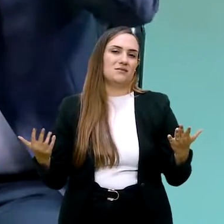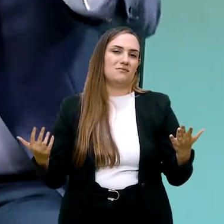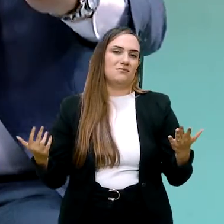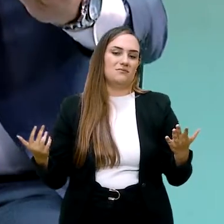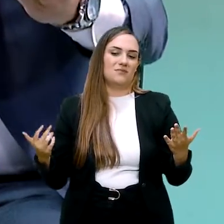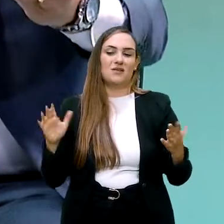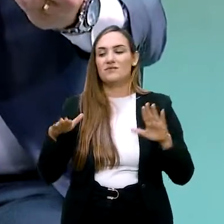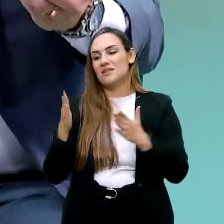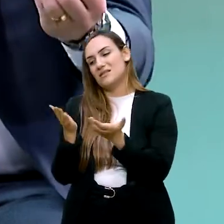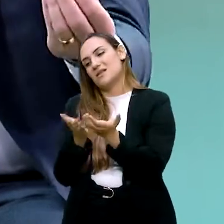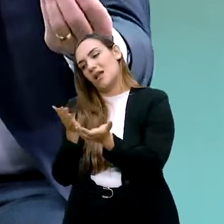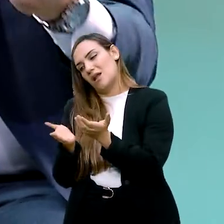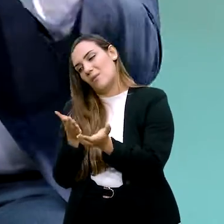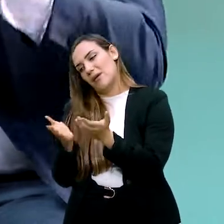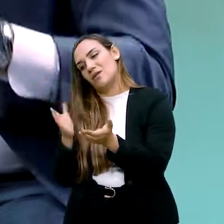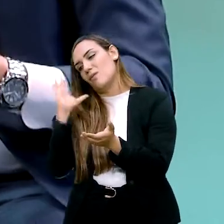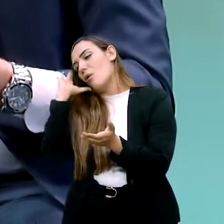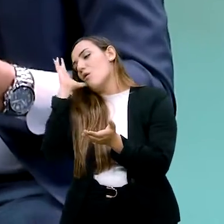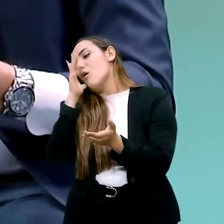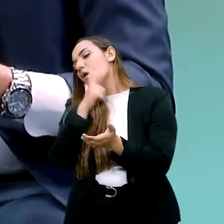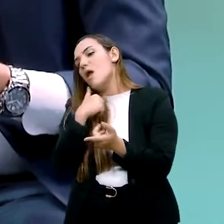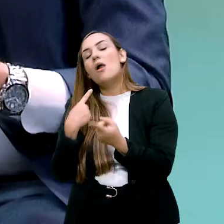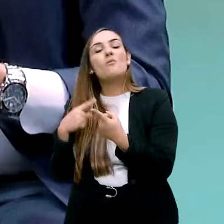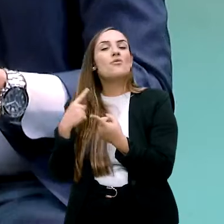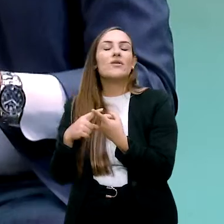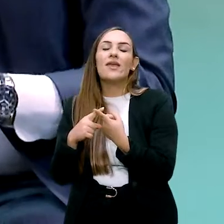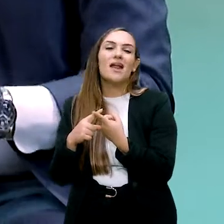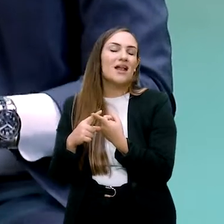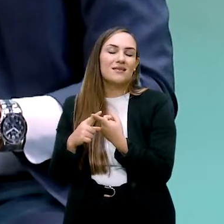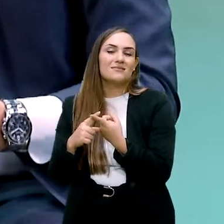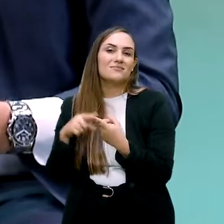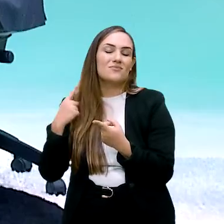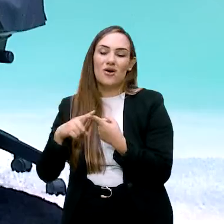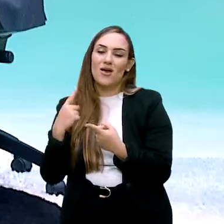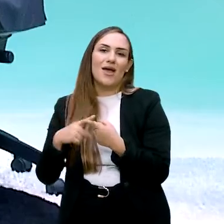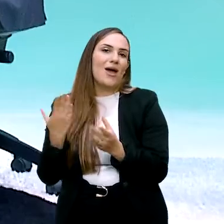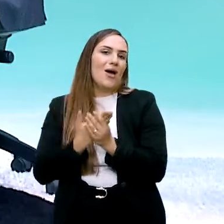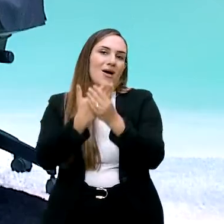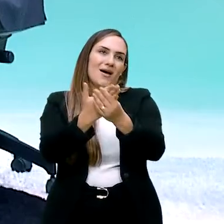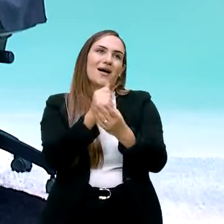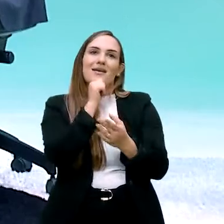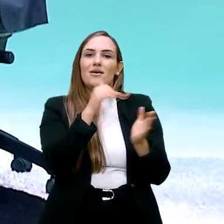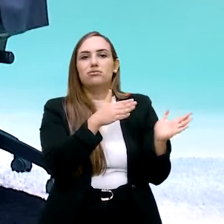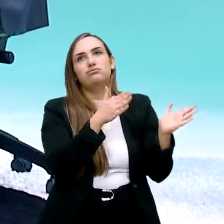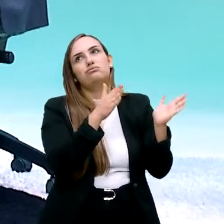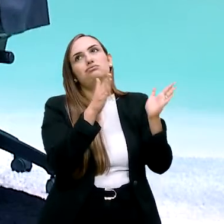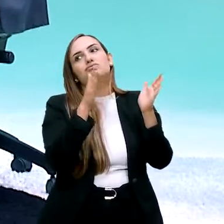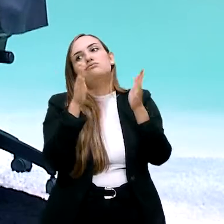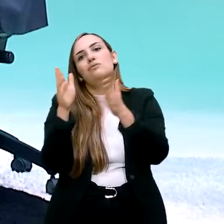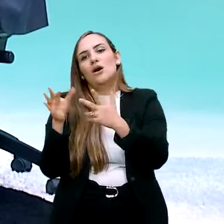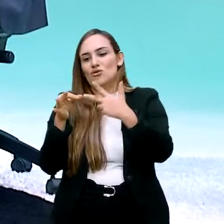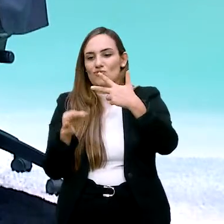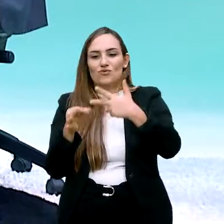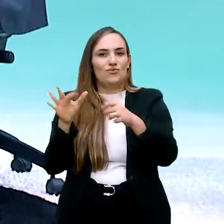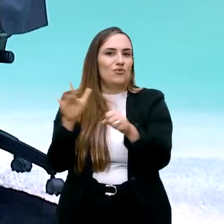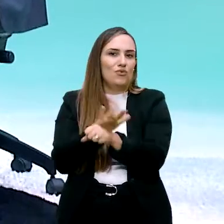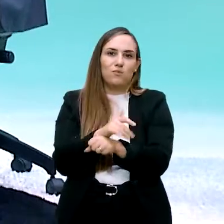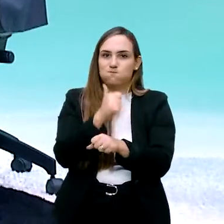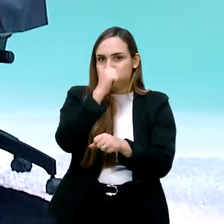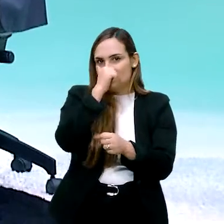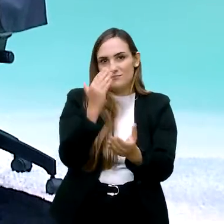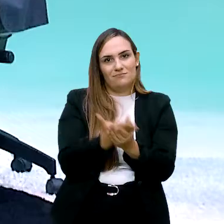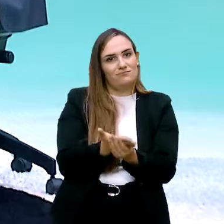determinado tratamento, para aquele tratamento chegar a determinada pessoa que precisa dele, e também tumultua os tribunais